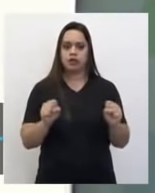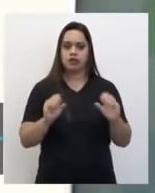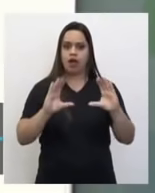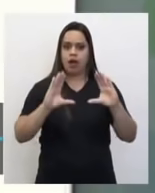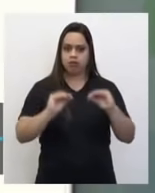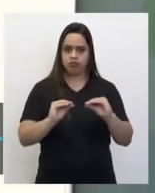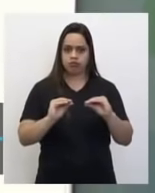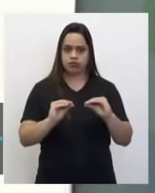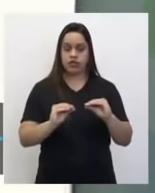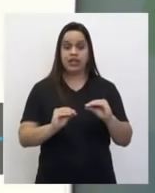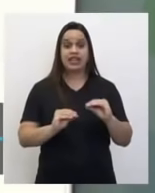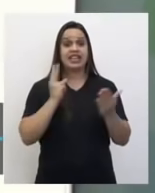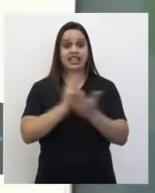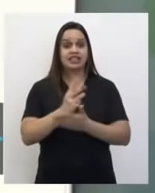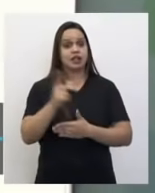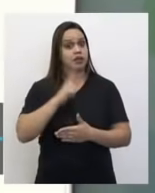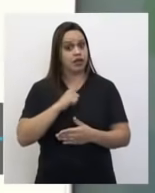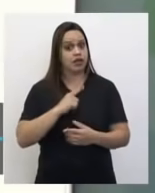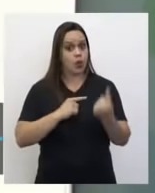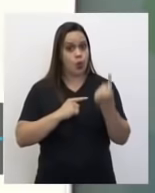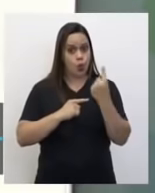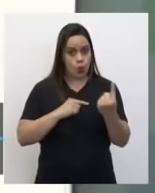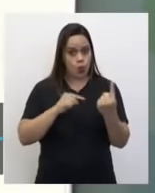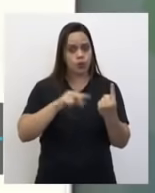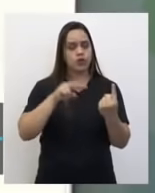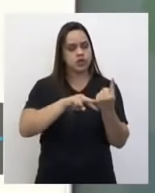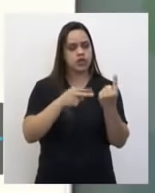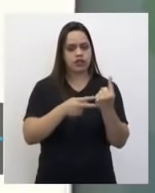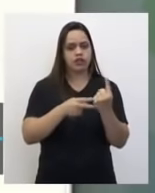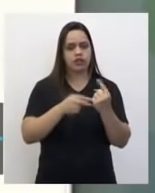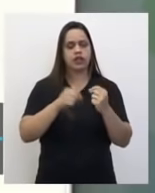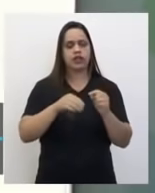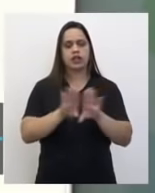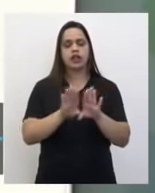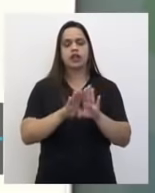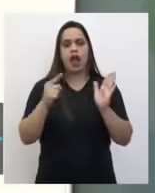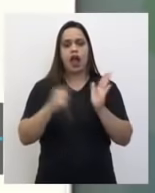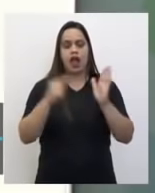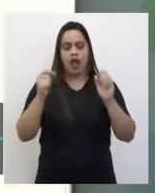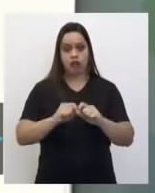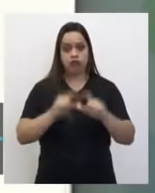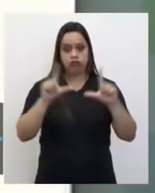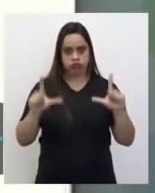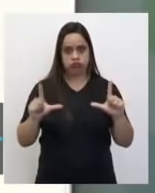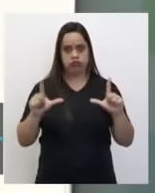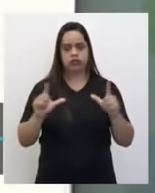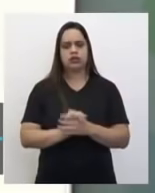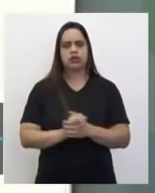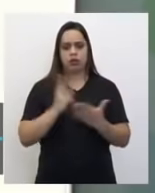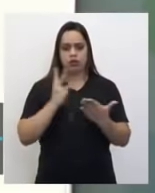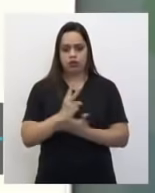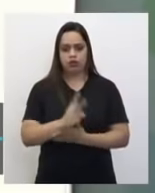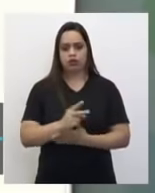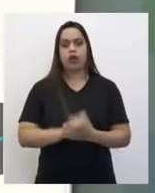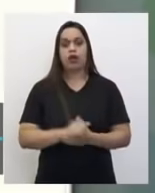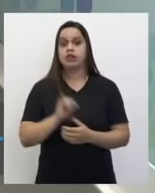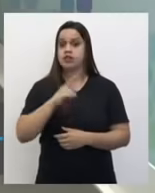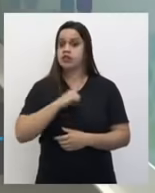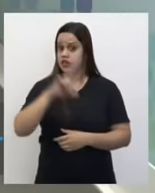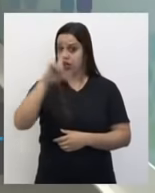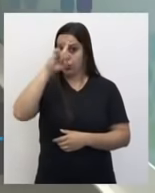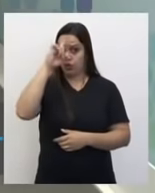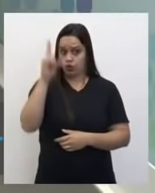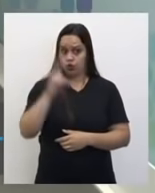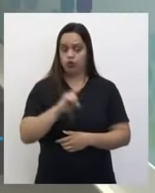a gente tem o um, significa que ele tá ligado. E aí vamos indo, vamos prosseguindo. Se vocês ficarem com dúvida,